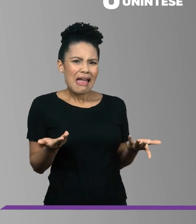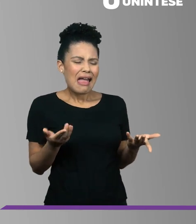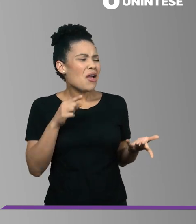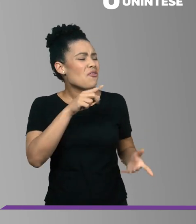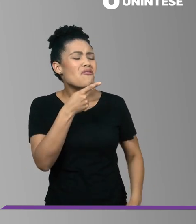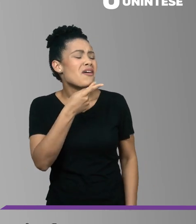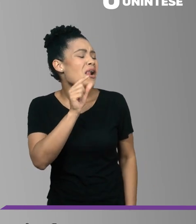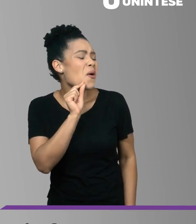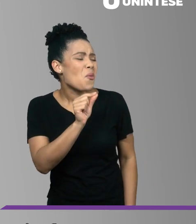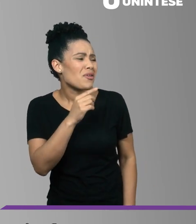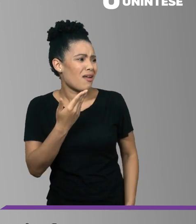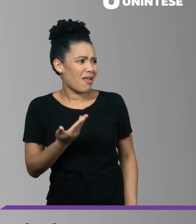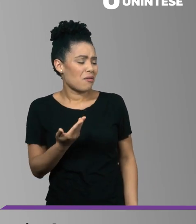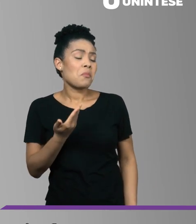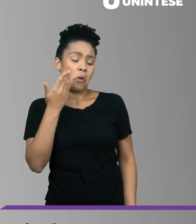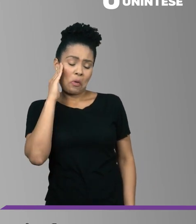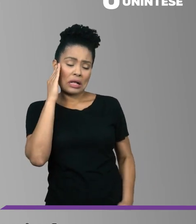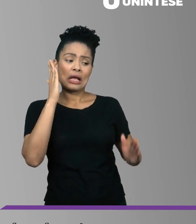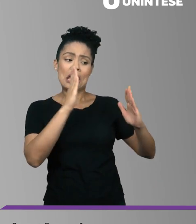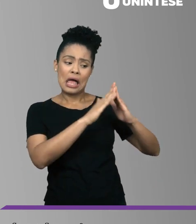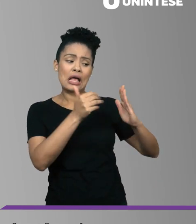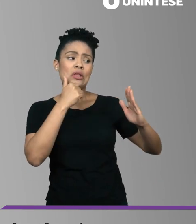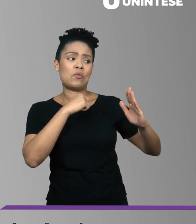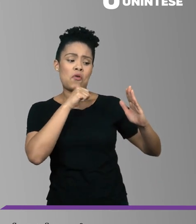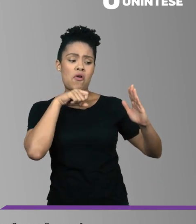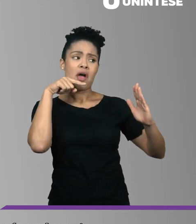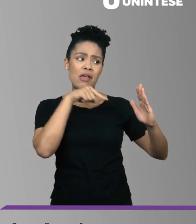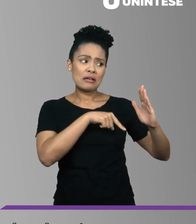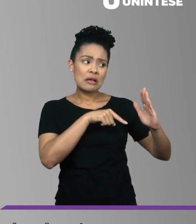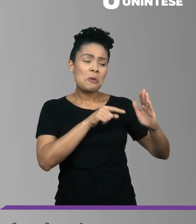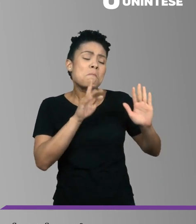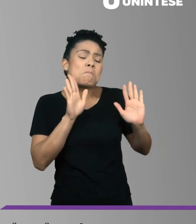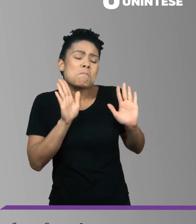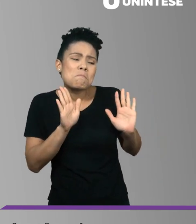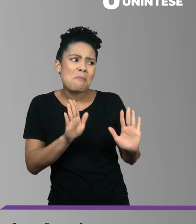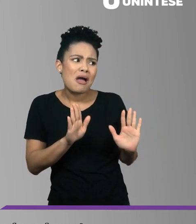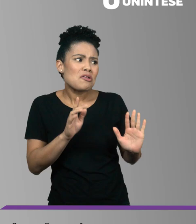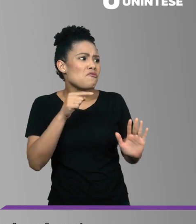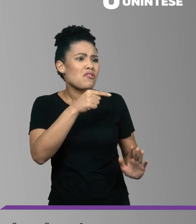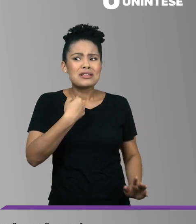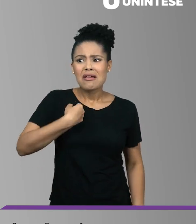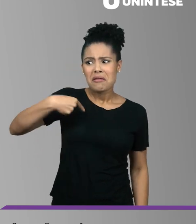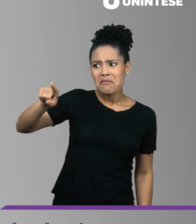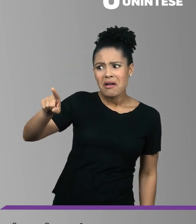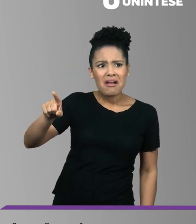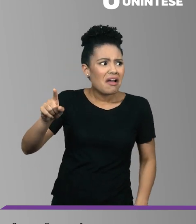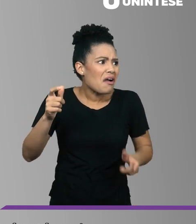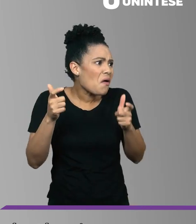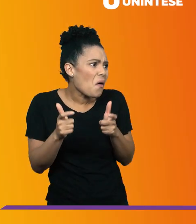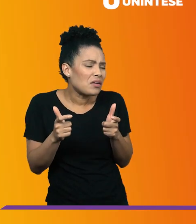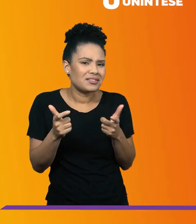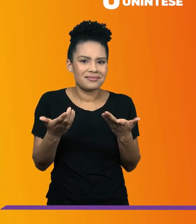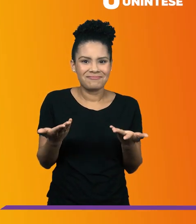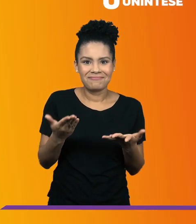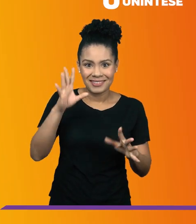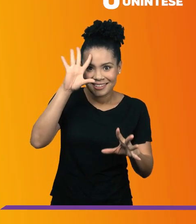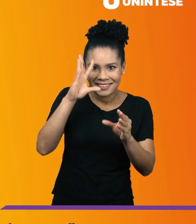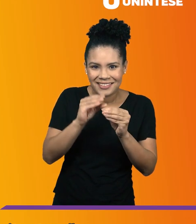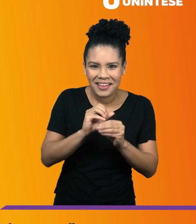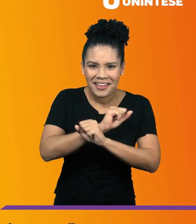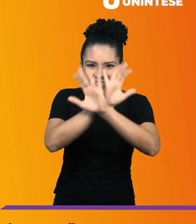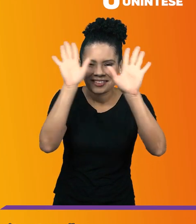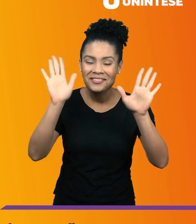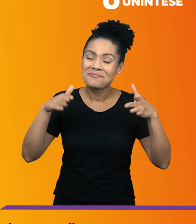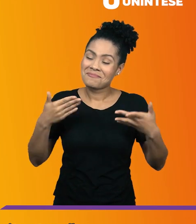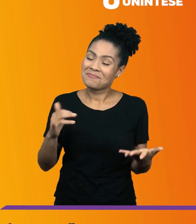Oi? O você quer dizer com isso? Eu entendi que a casa da sua avó está aqui, mas você foi para onde? Entendem?